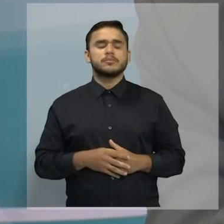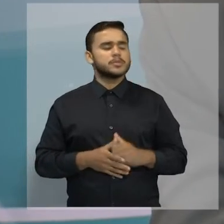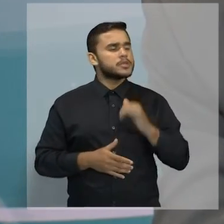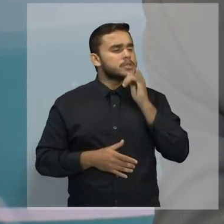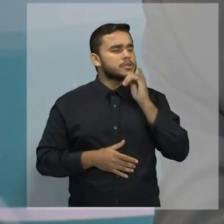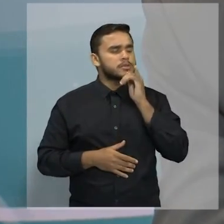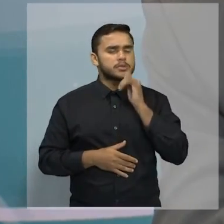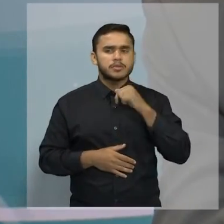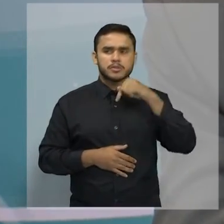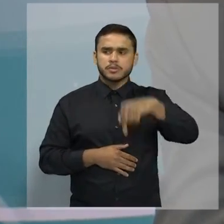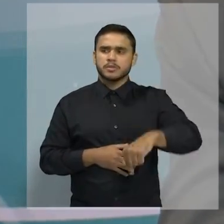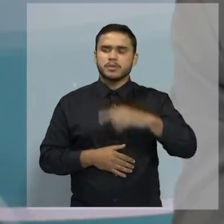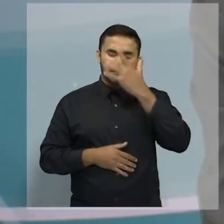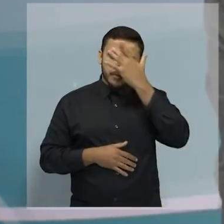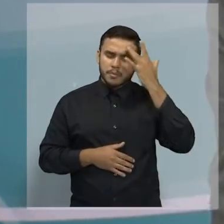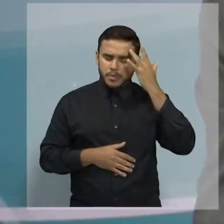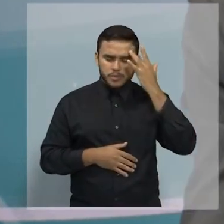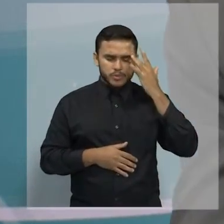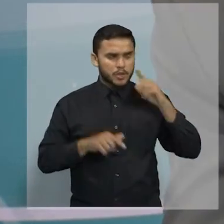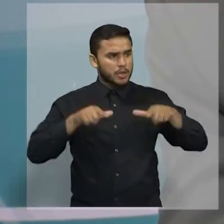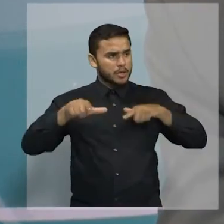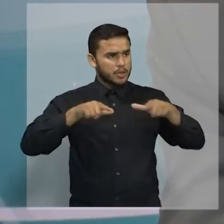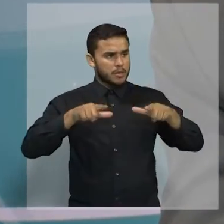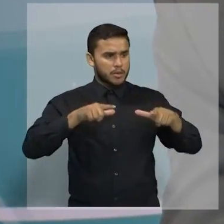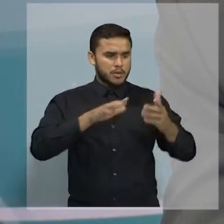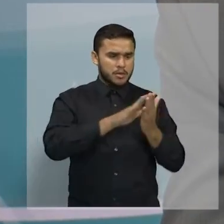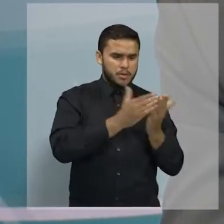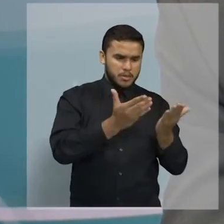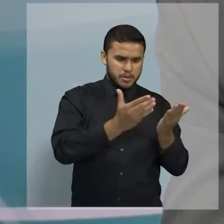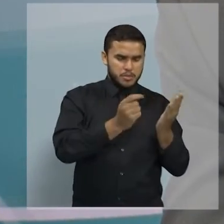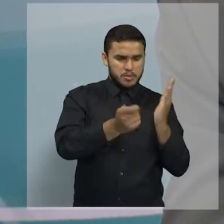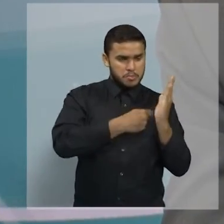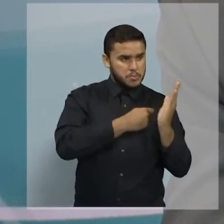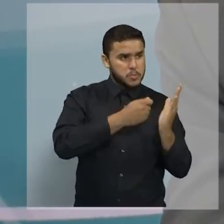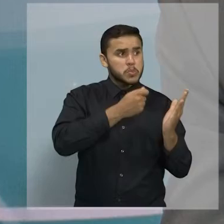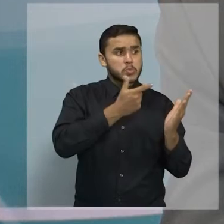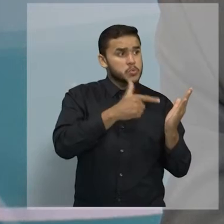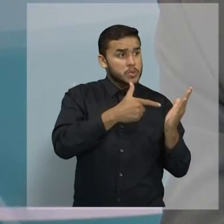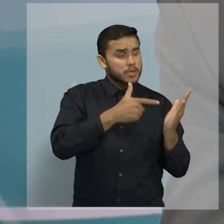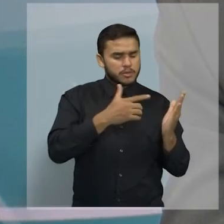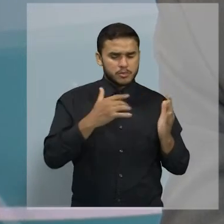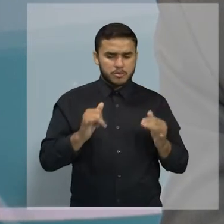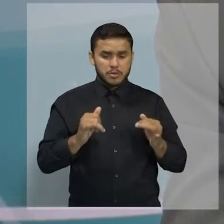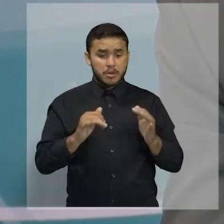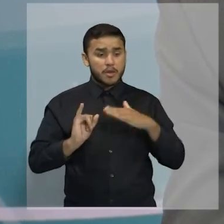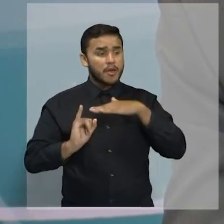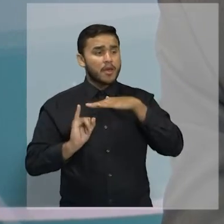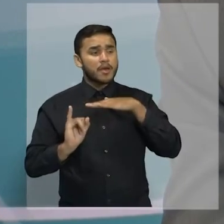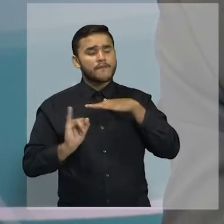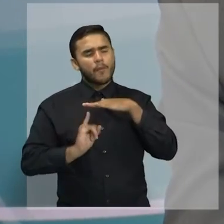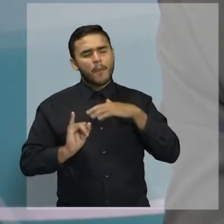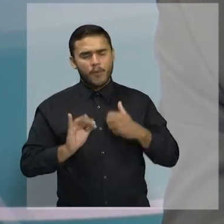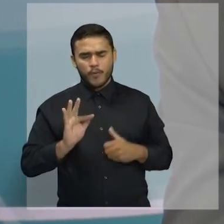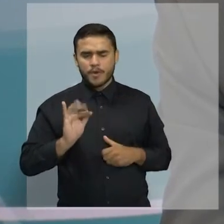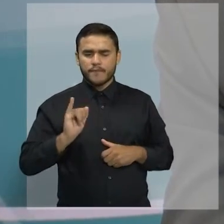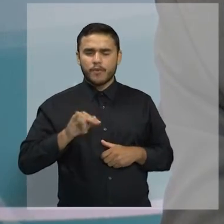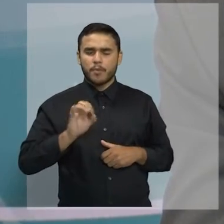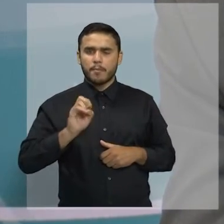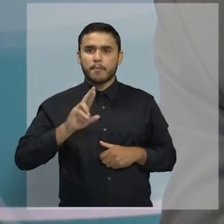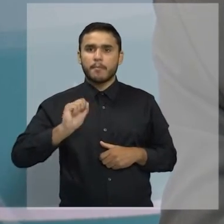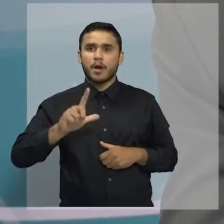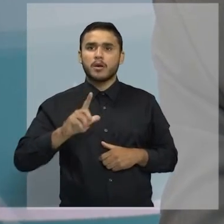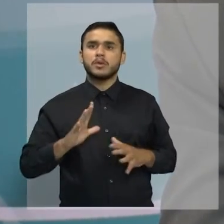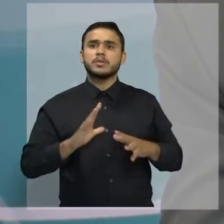soma quem está na informalidade, né? Mais desempregados, a gente tem um total de 50 milhões